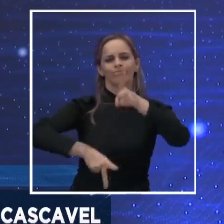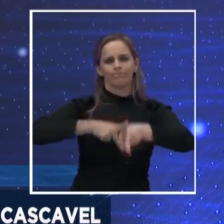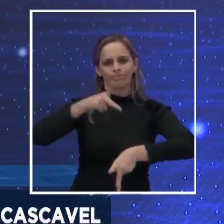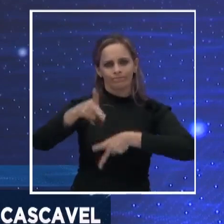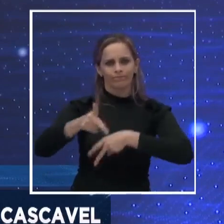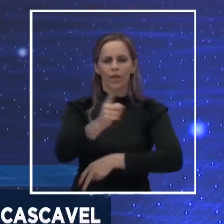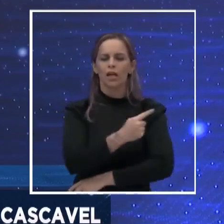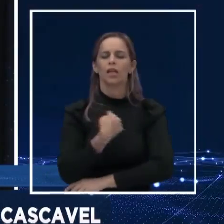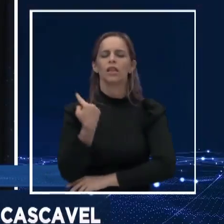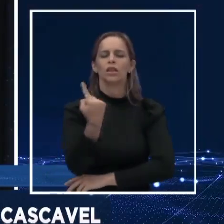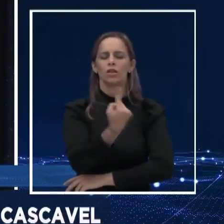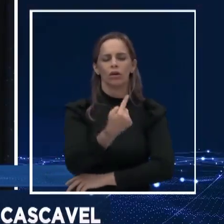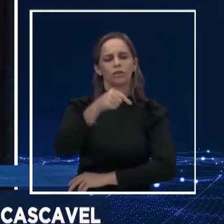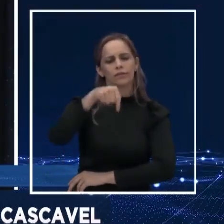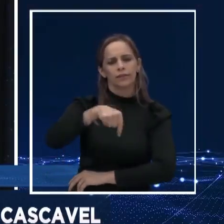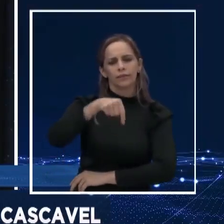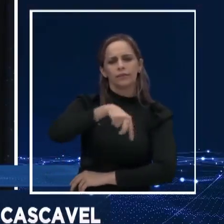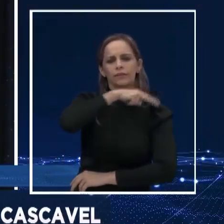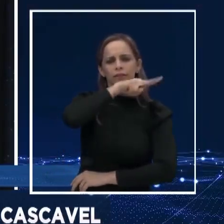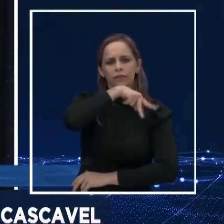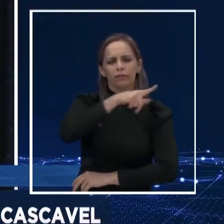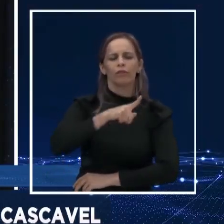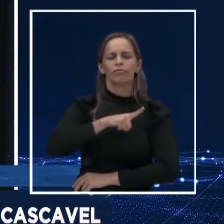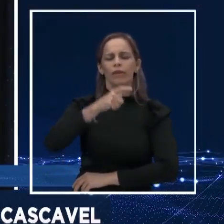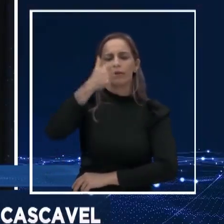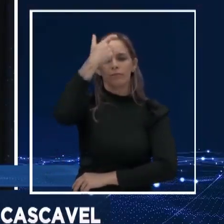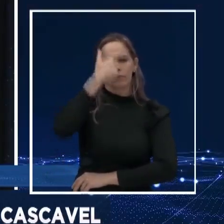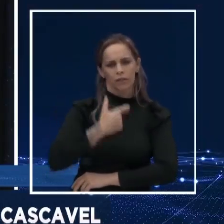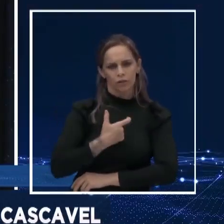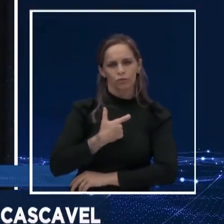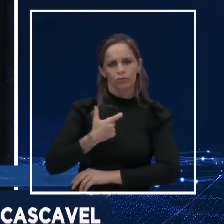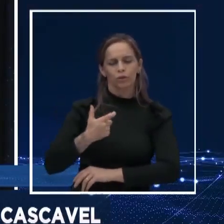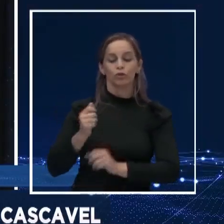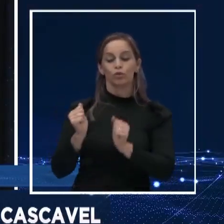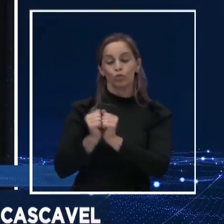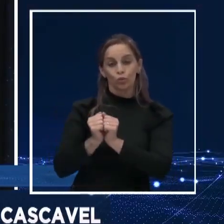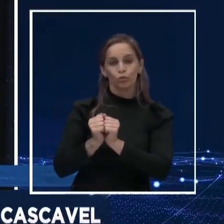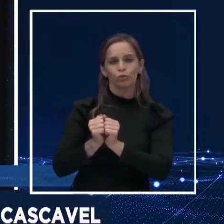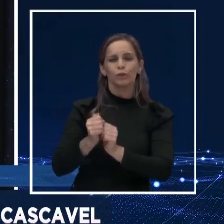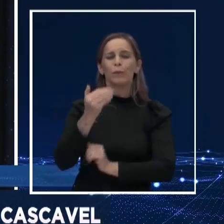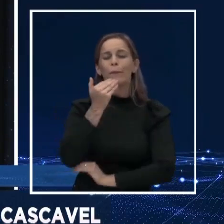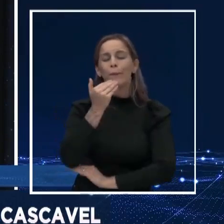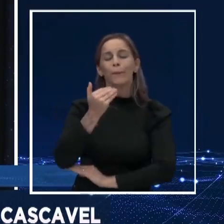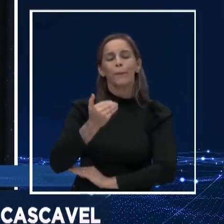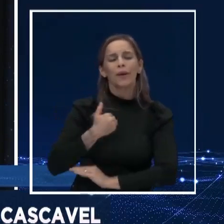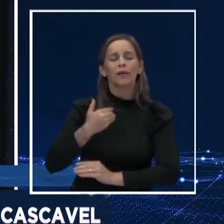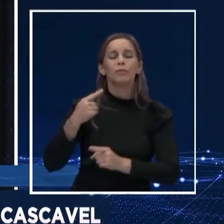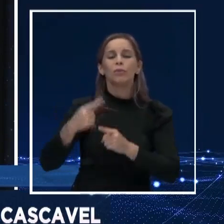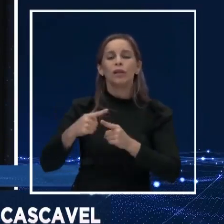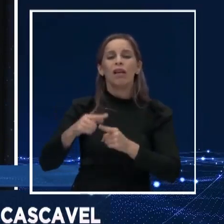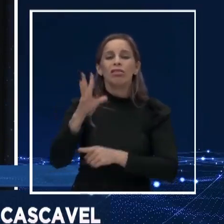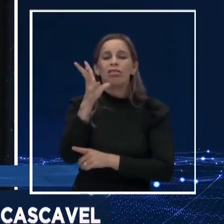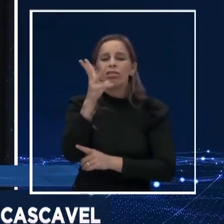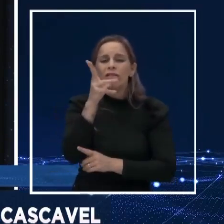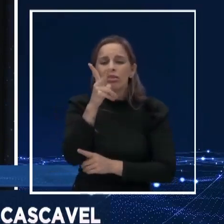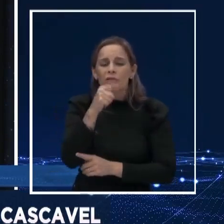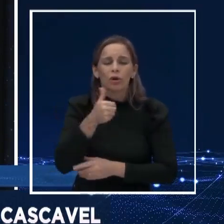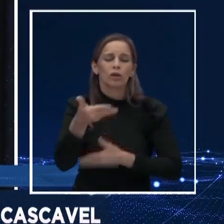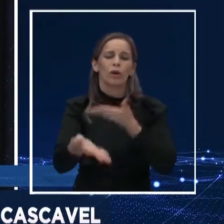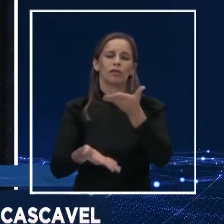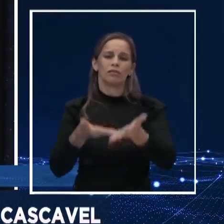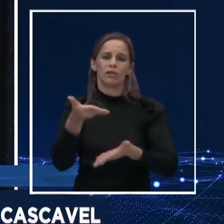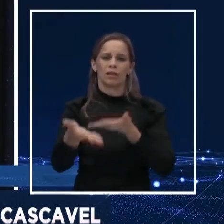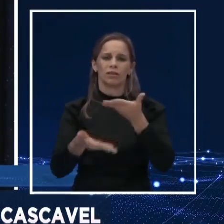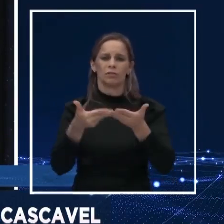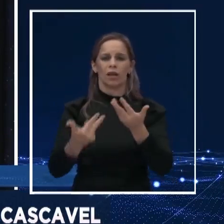nós temos em Cascavel pessoas que se encontram conosco e pedem por que que demoram tanto para ter um atendimento, por exemplo,